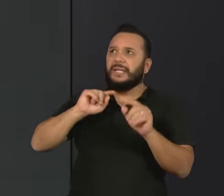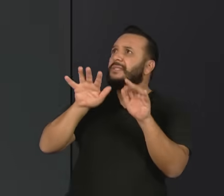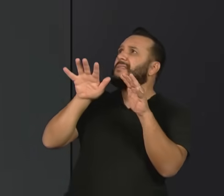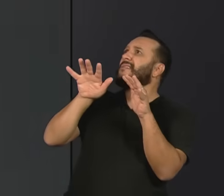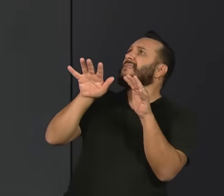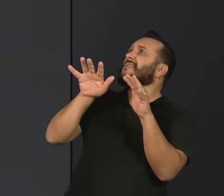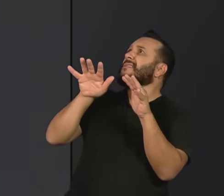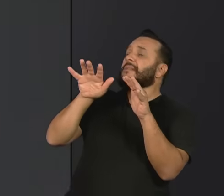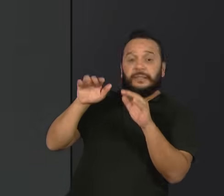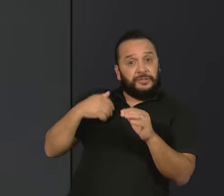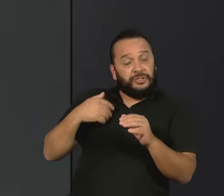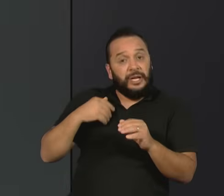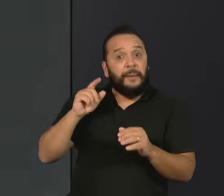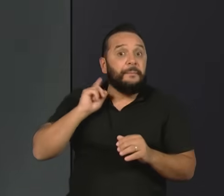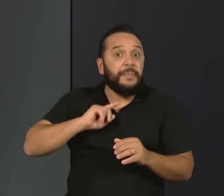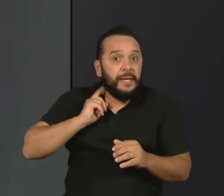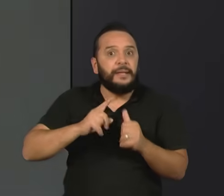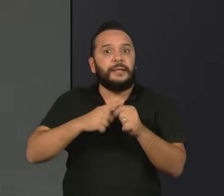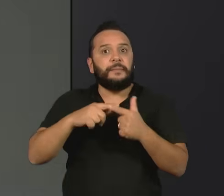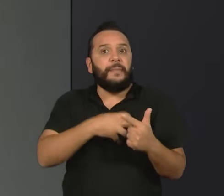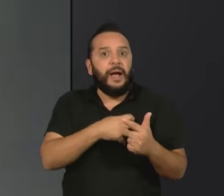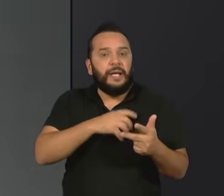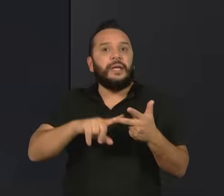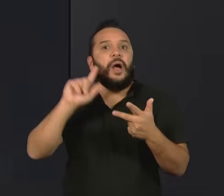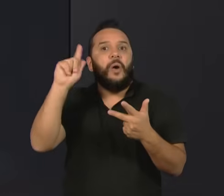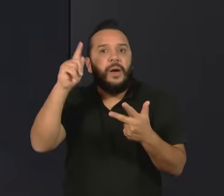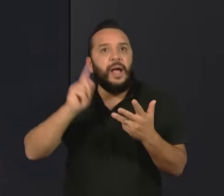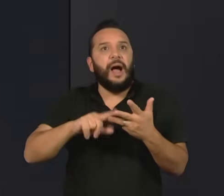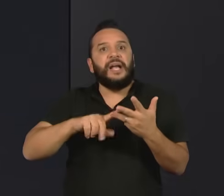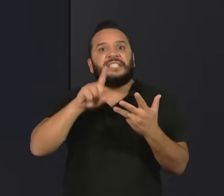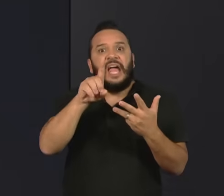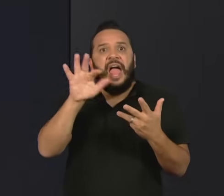Bahia, Goiás e Distrito Federal.